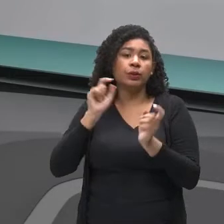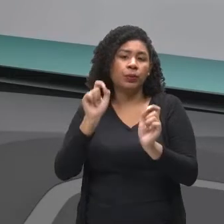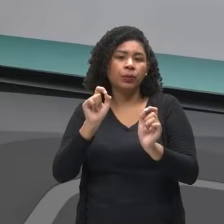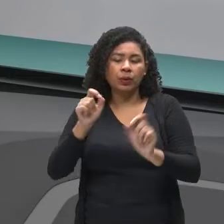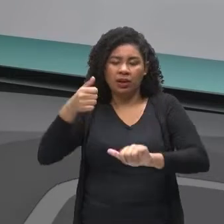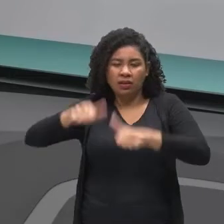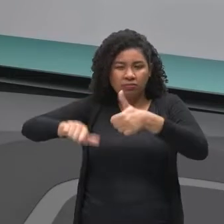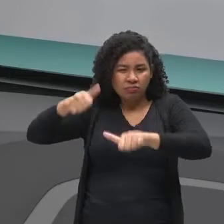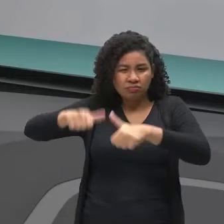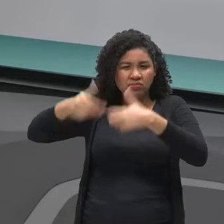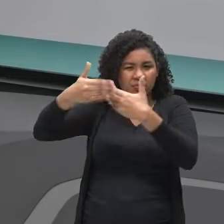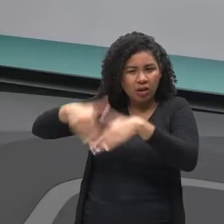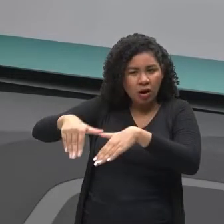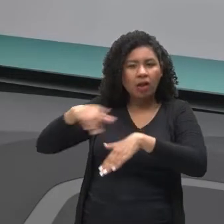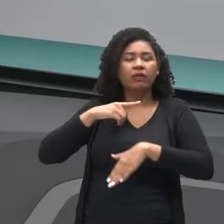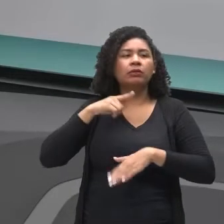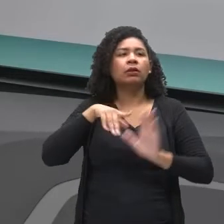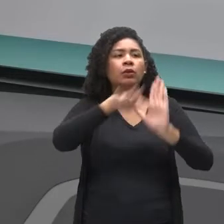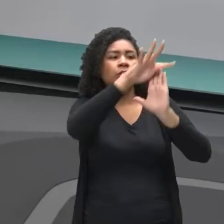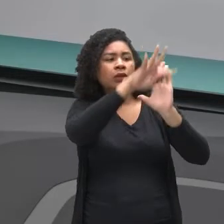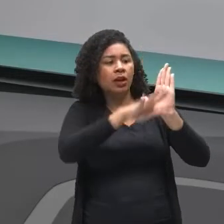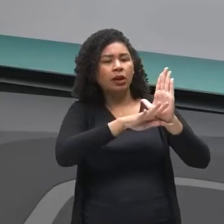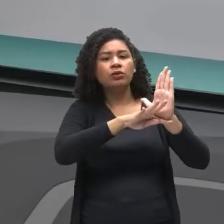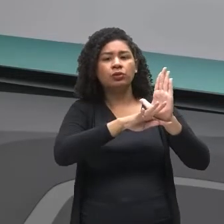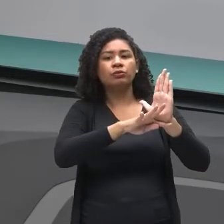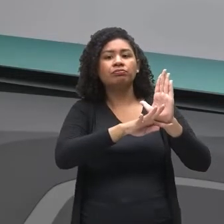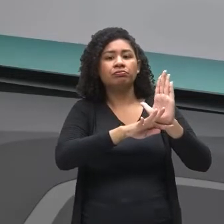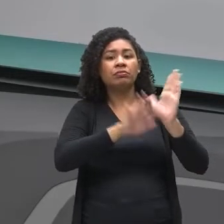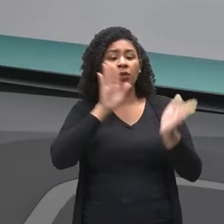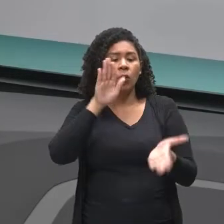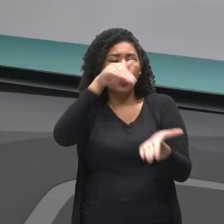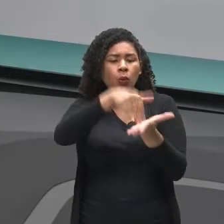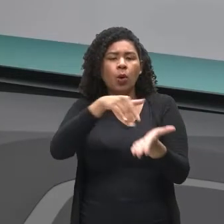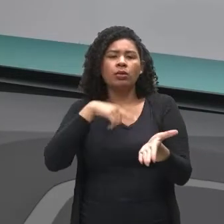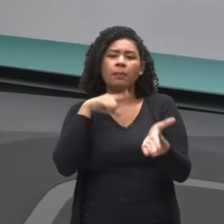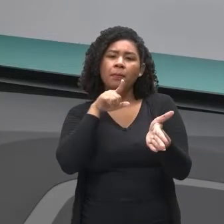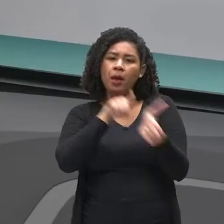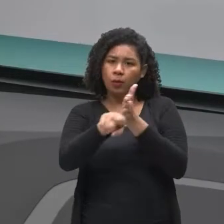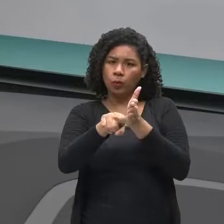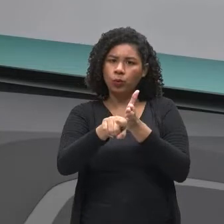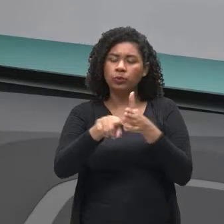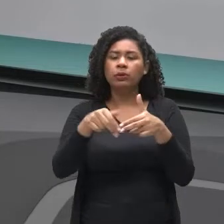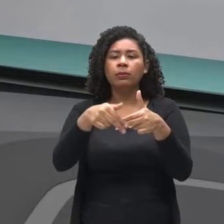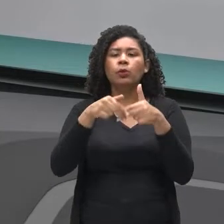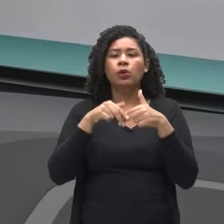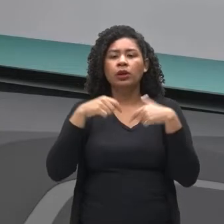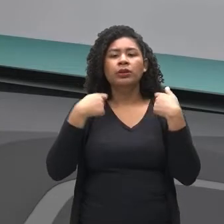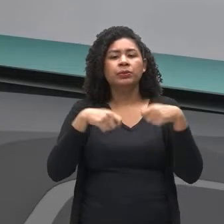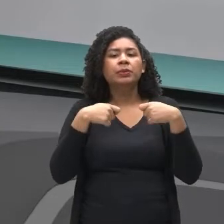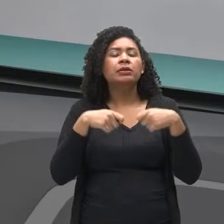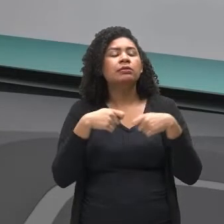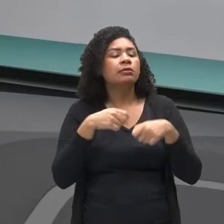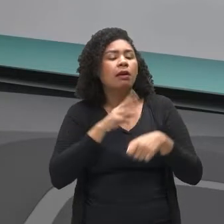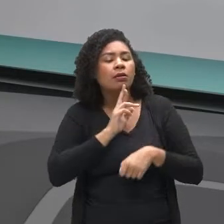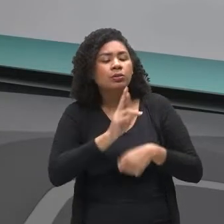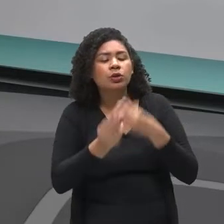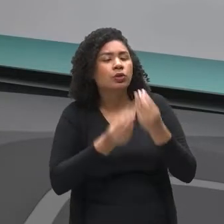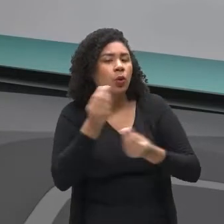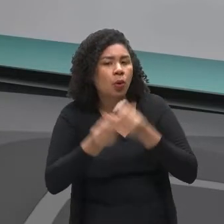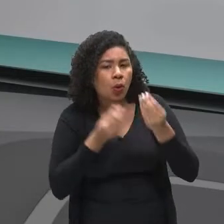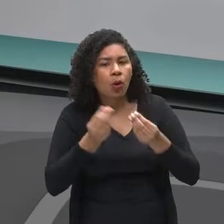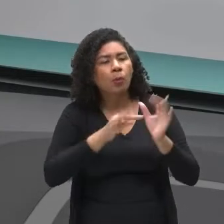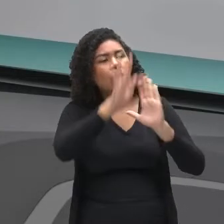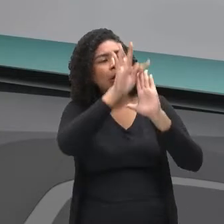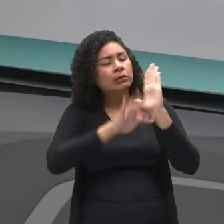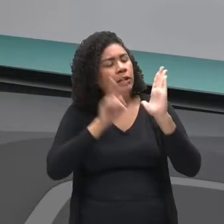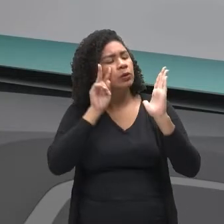Para eu achar essa resposta aí no texto, eu vou usar o scanning, porque eu já vou direto lá no texto onde eu vou ter